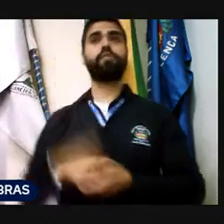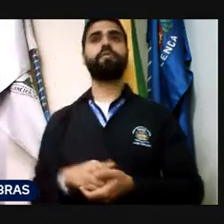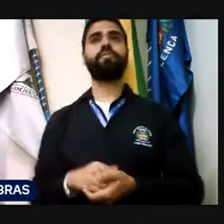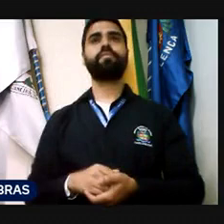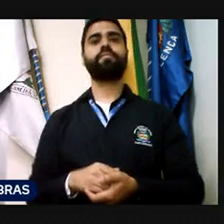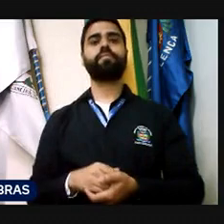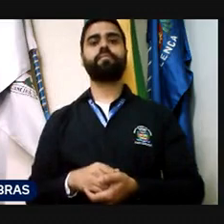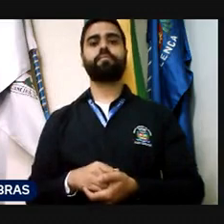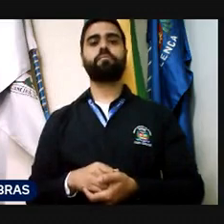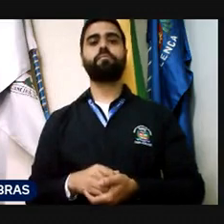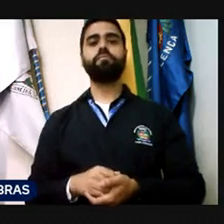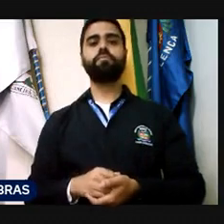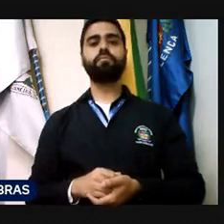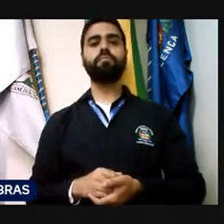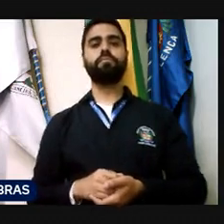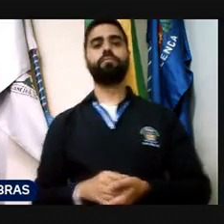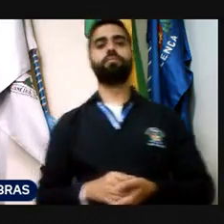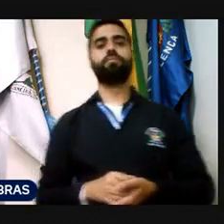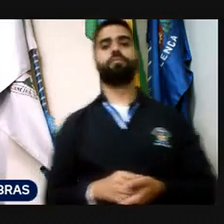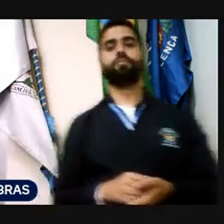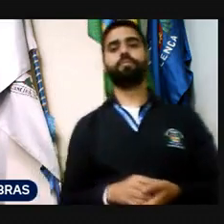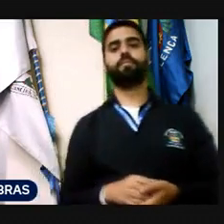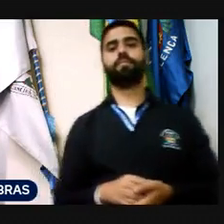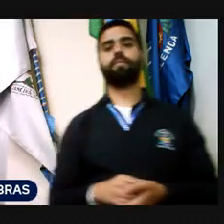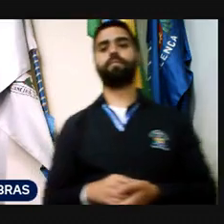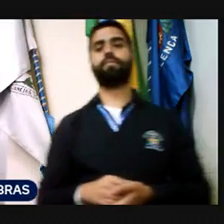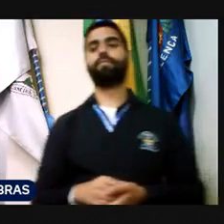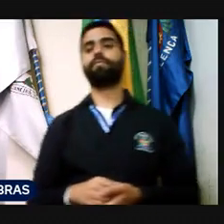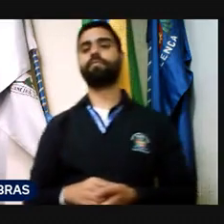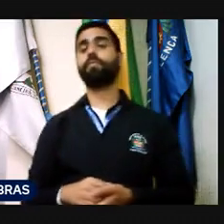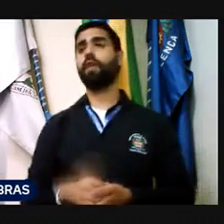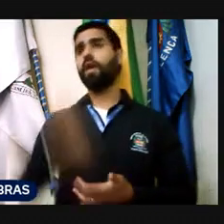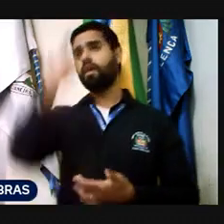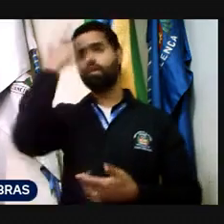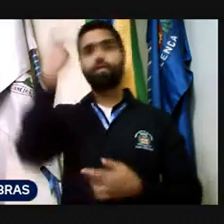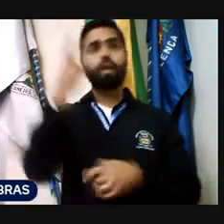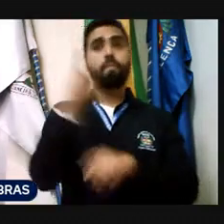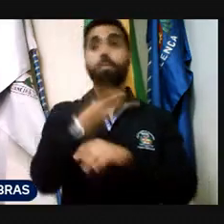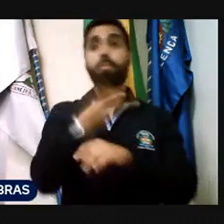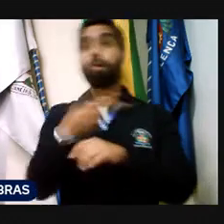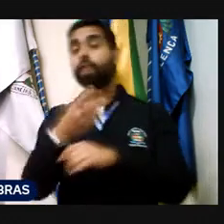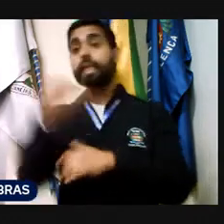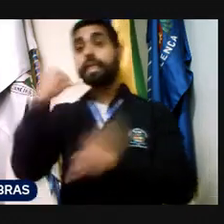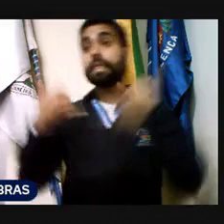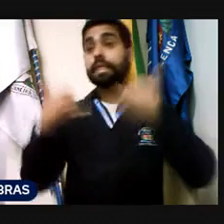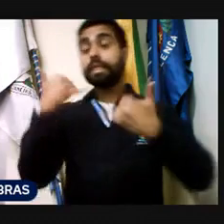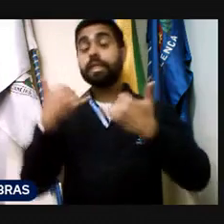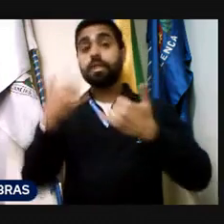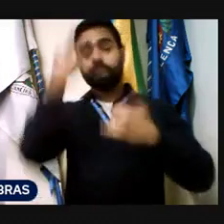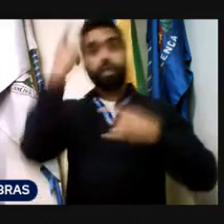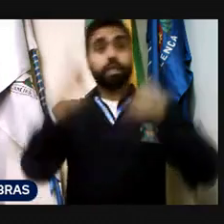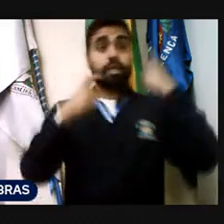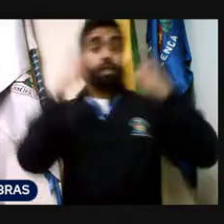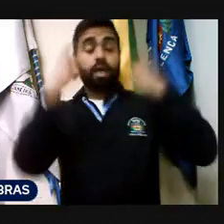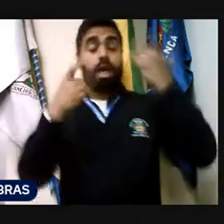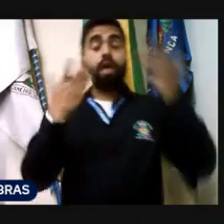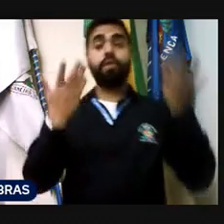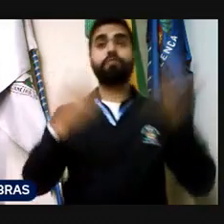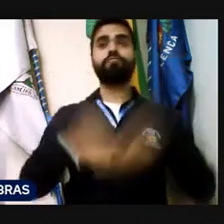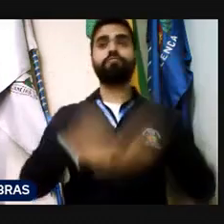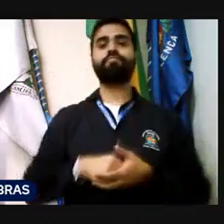durante a noite. E às vezes as pessoas ficam procurando, não sabem onde está, e liga para lá e dá aquele desespero. Acredito